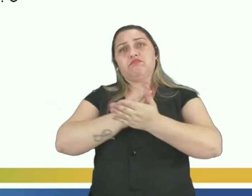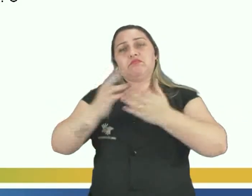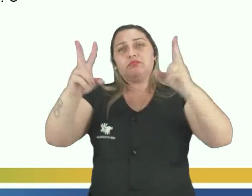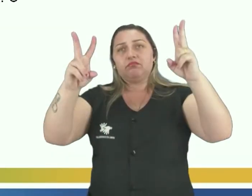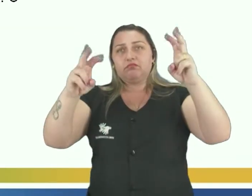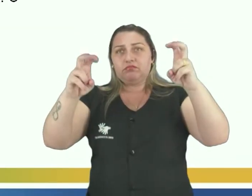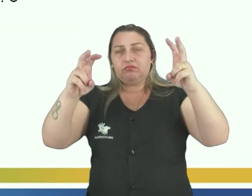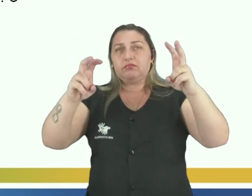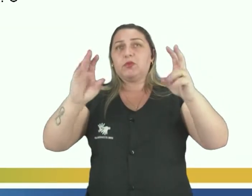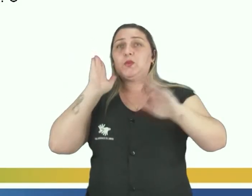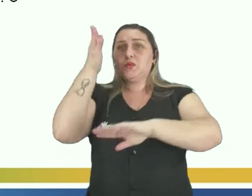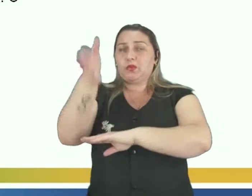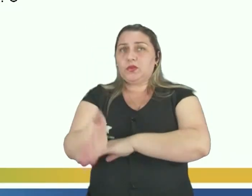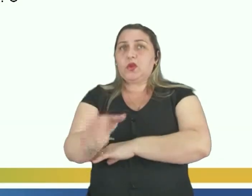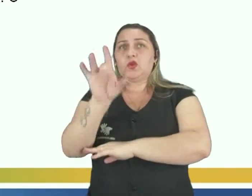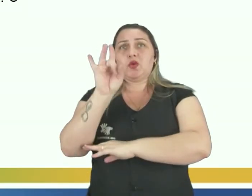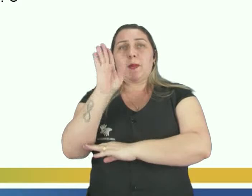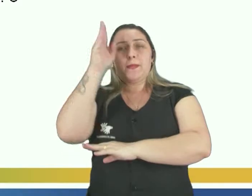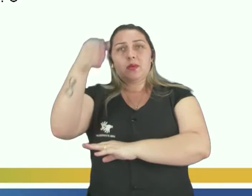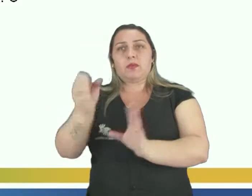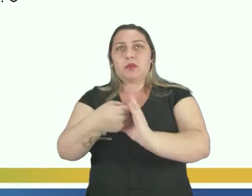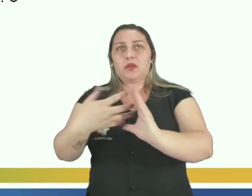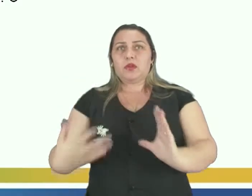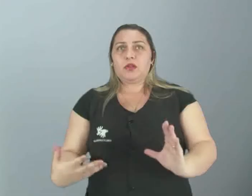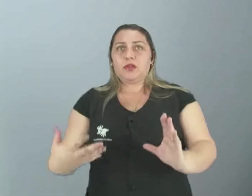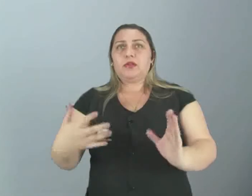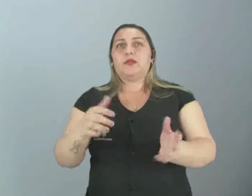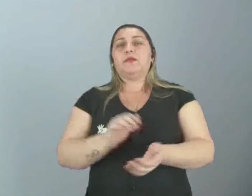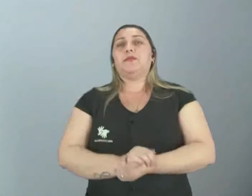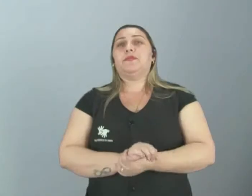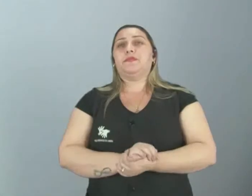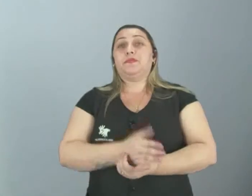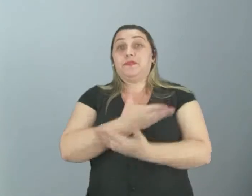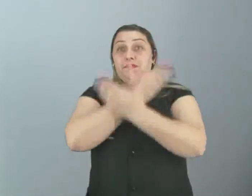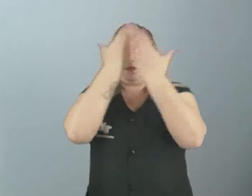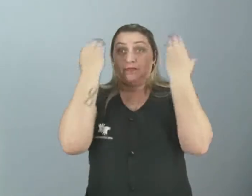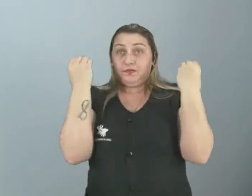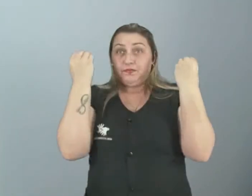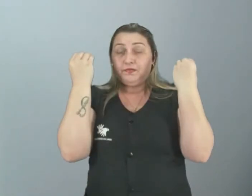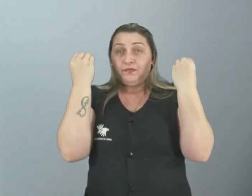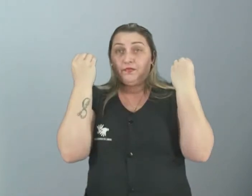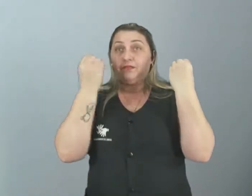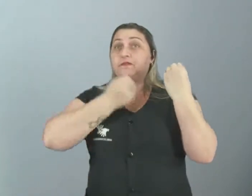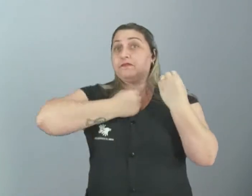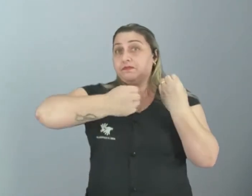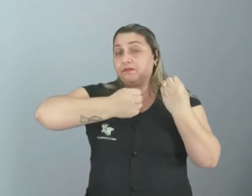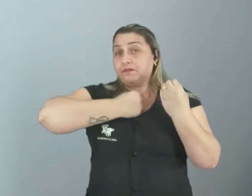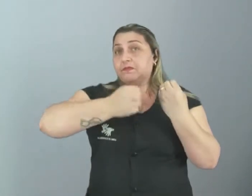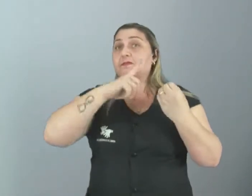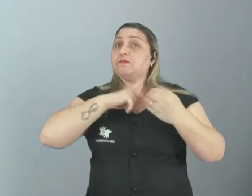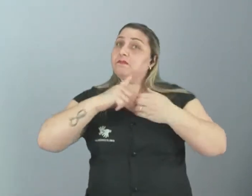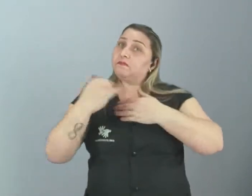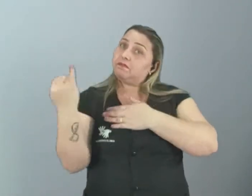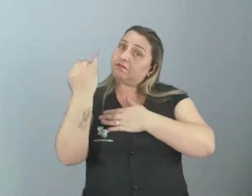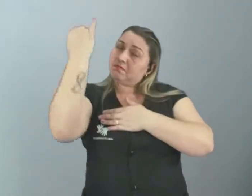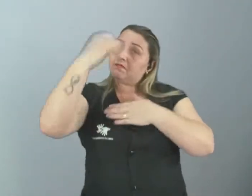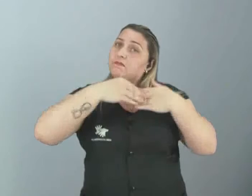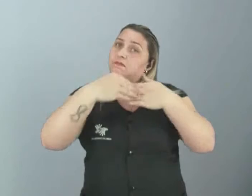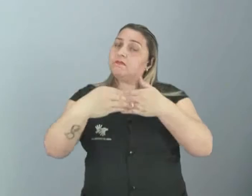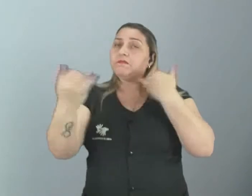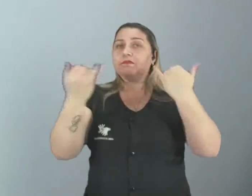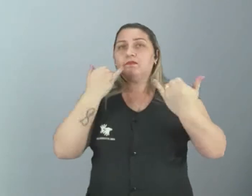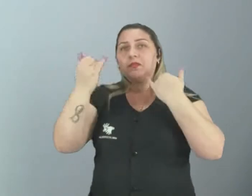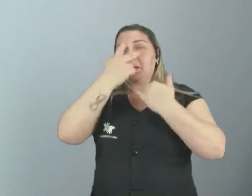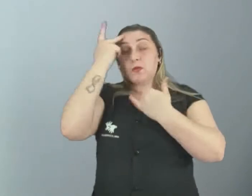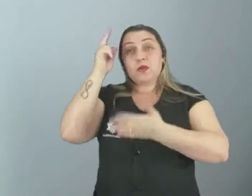tema. O discurso direto é sua principal característica. Então não esqueçam que a entrevista ela tem esse papel de trazer